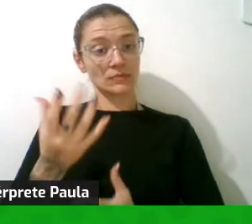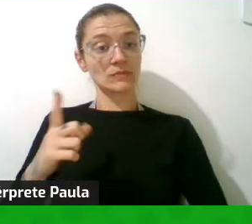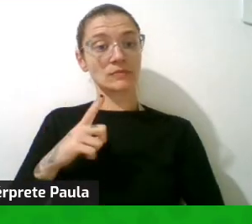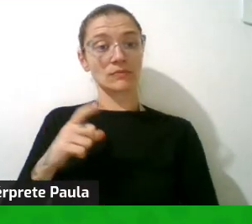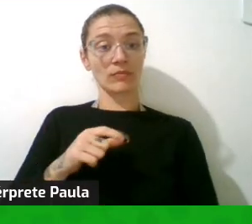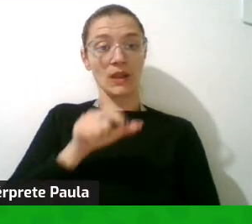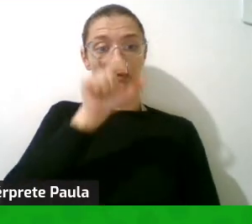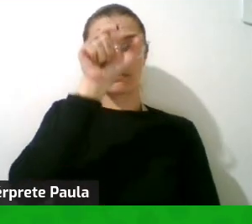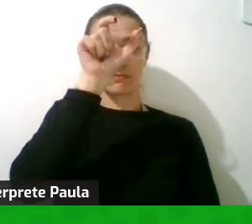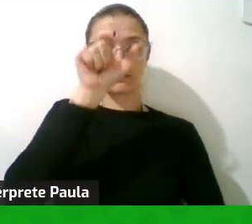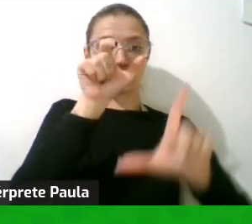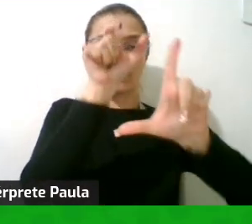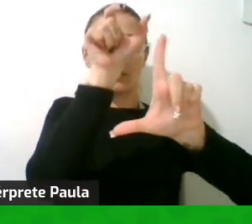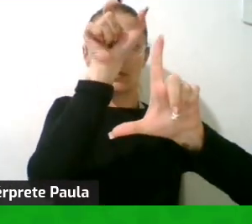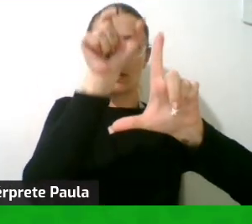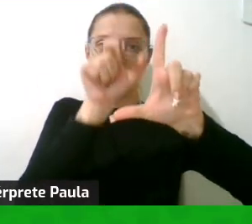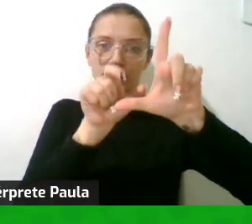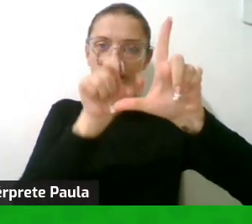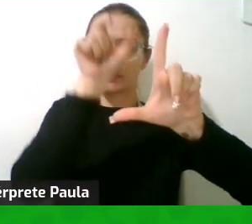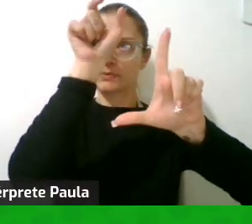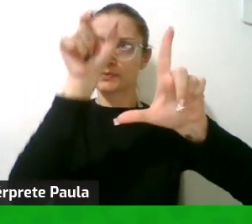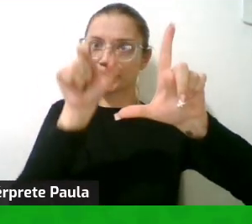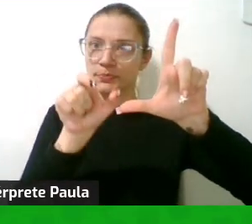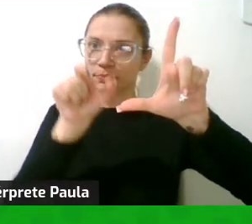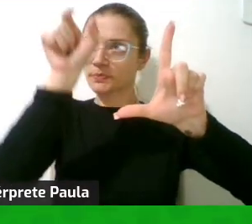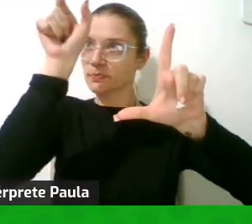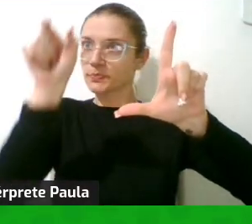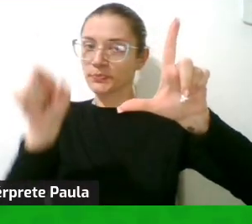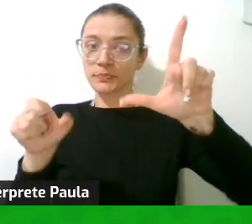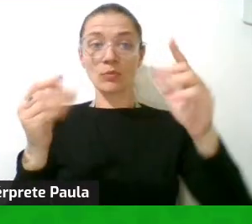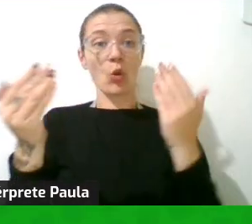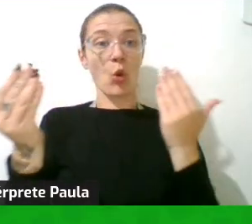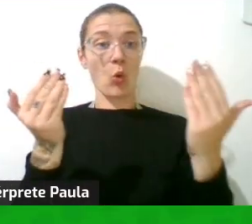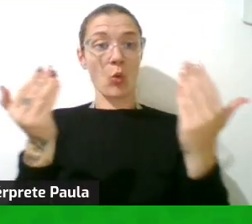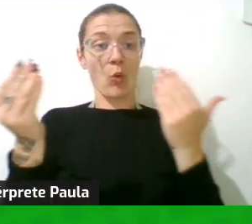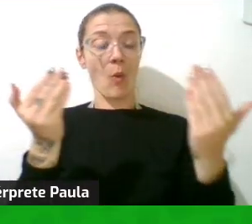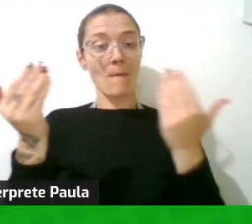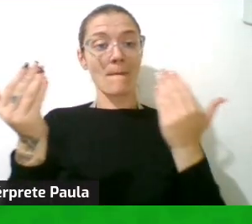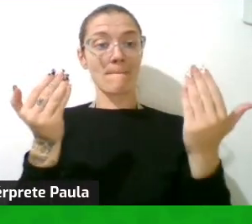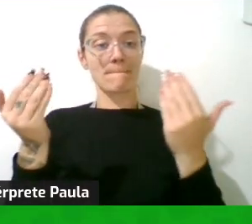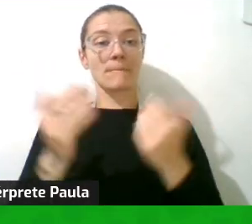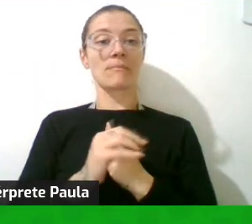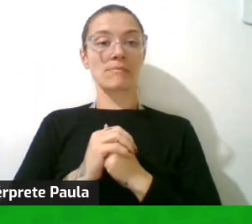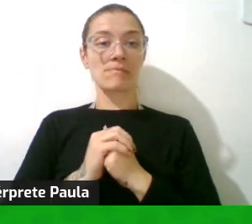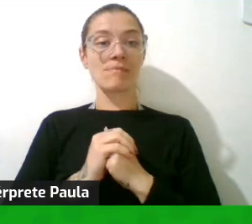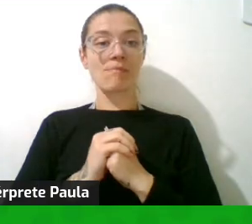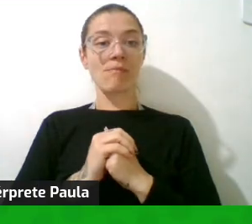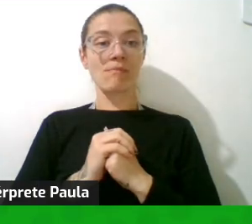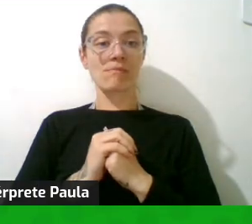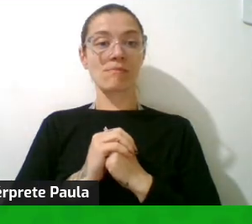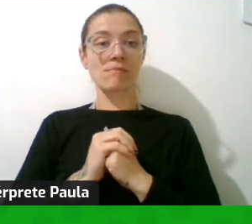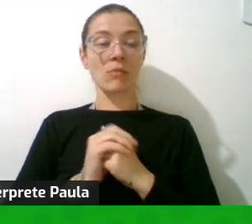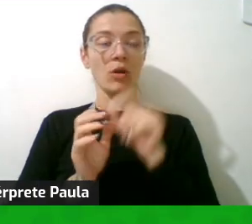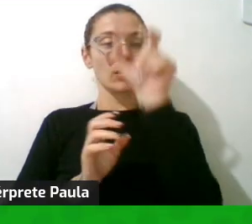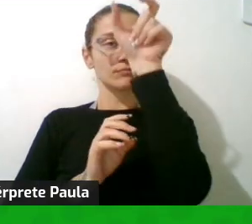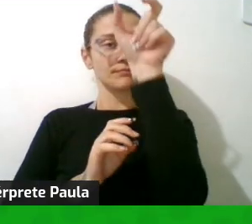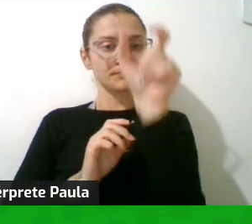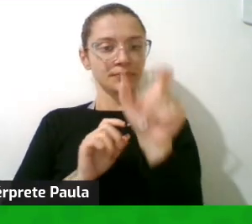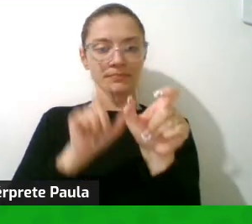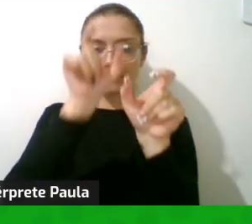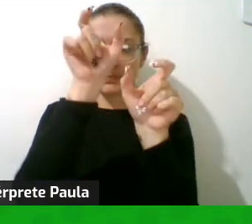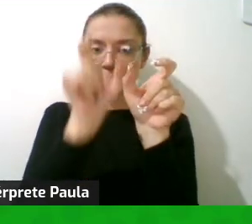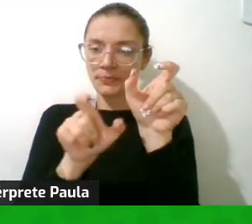comparar valores. E, normalmente, você coloca gastos do mês, ou receita do mês, uma do lado da outra. E você consegue ver